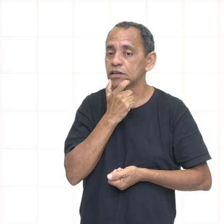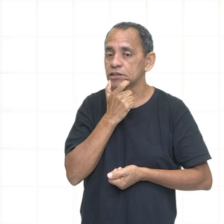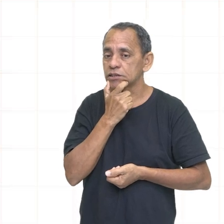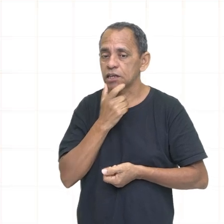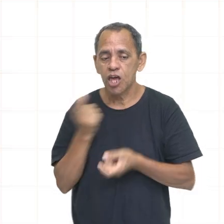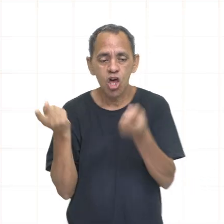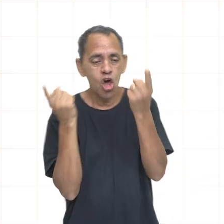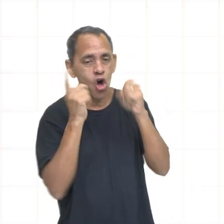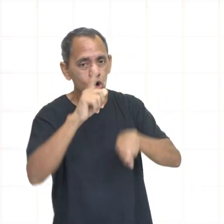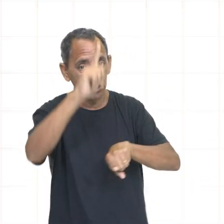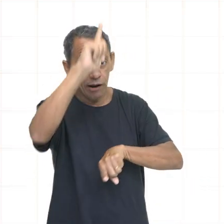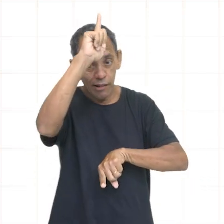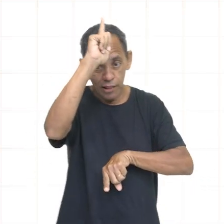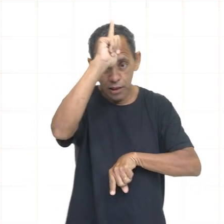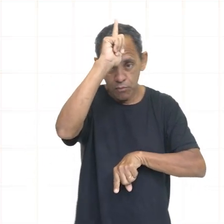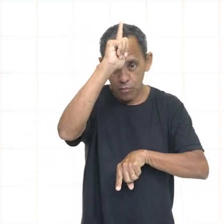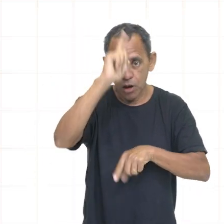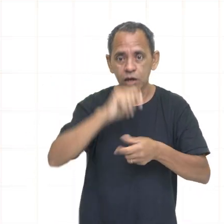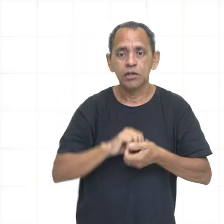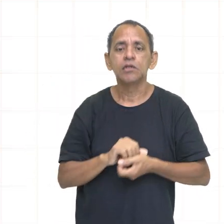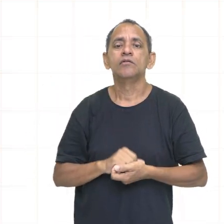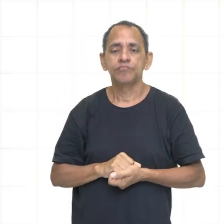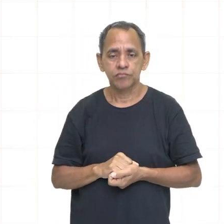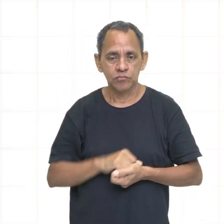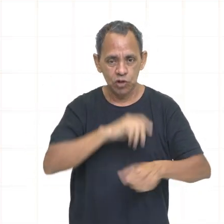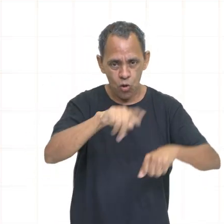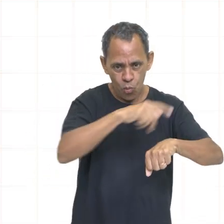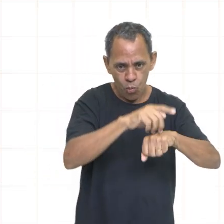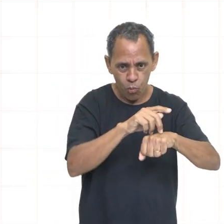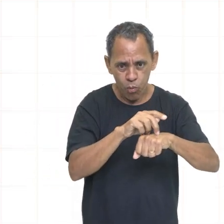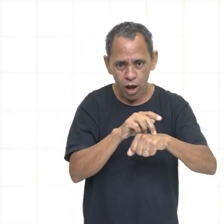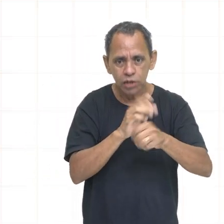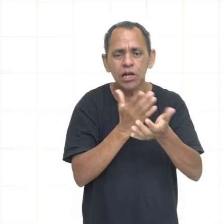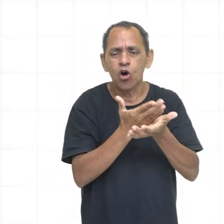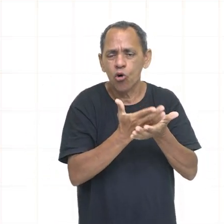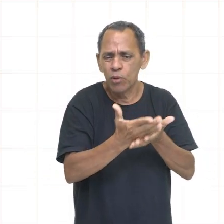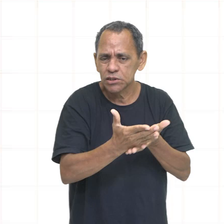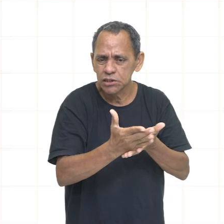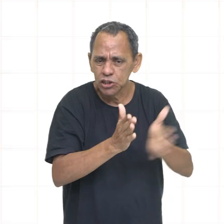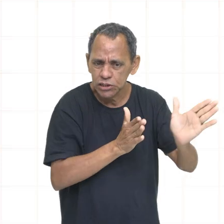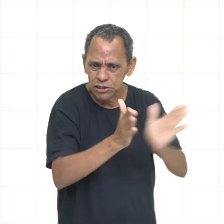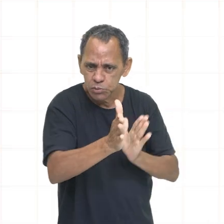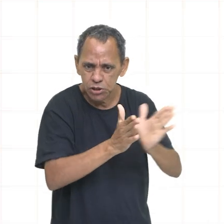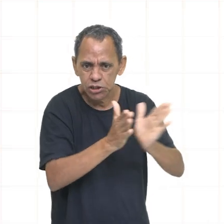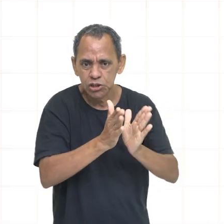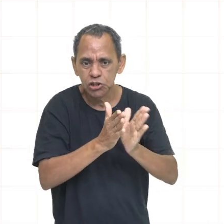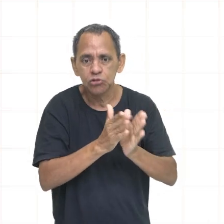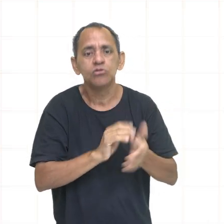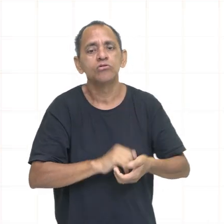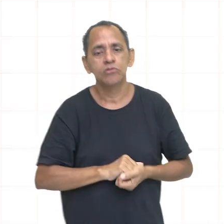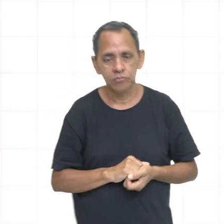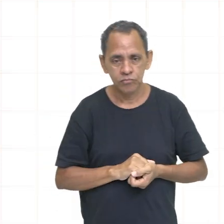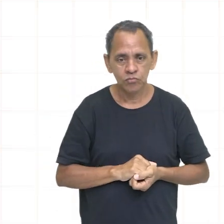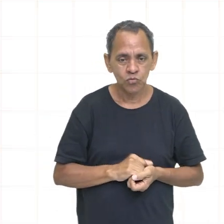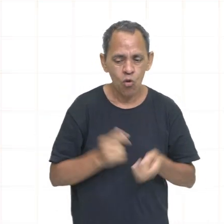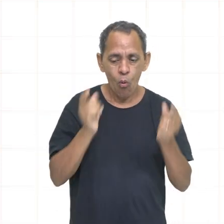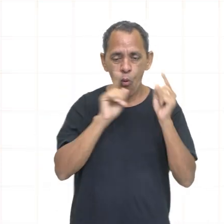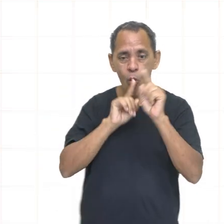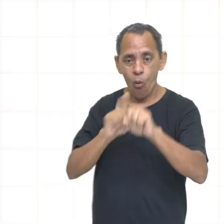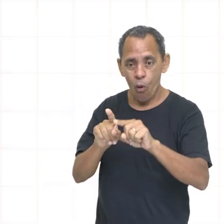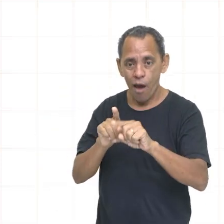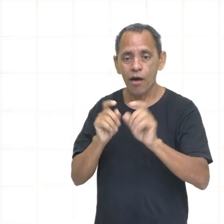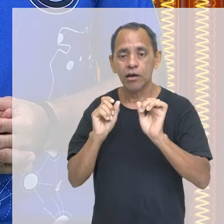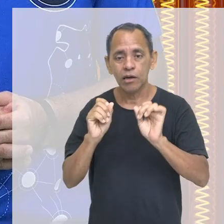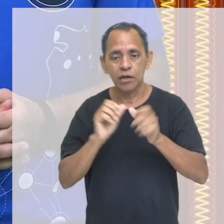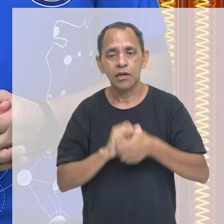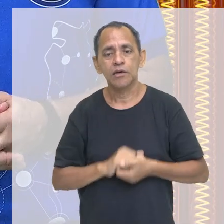nação que estava surgindo naquele momento e que estava ameaçando a hegemonia dos ingleses. Eu trouxe um texto agora para vocês,